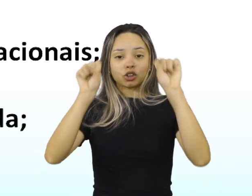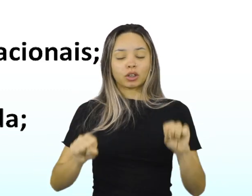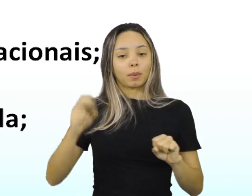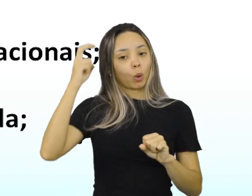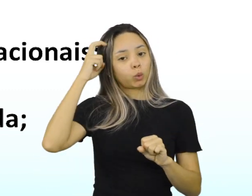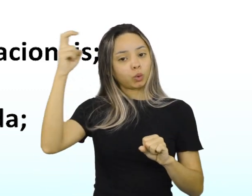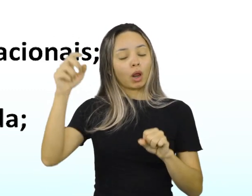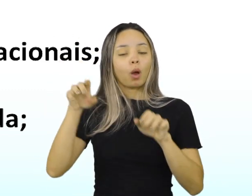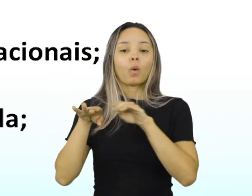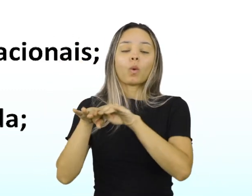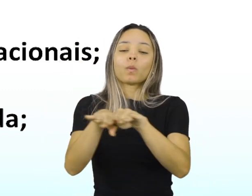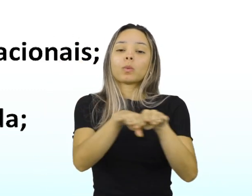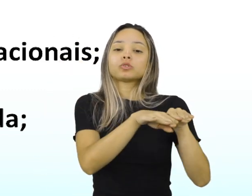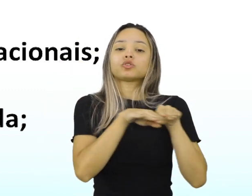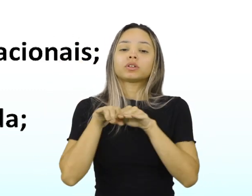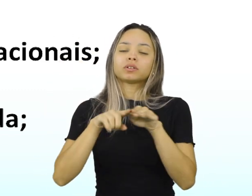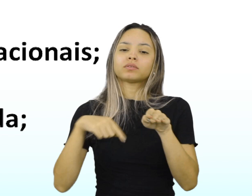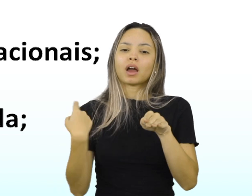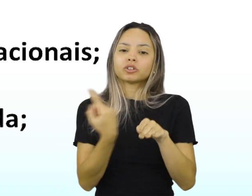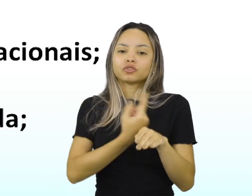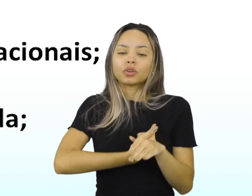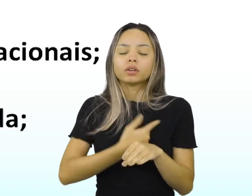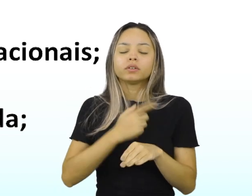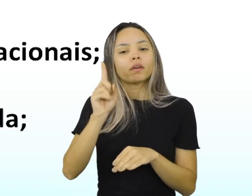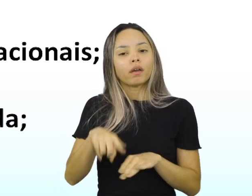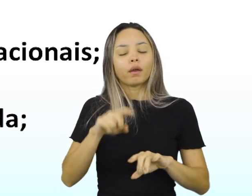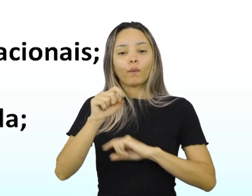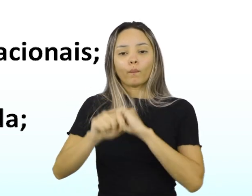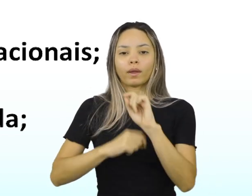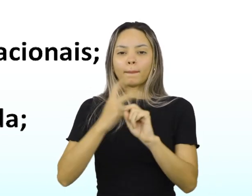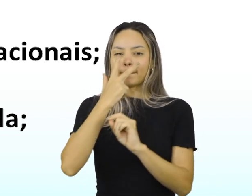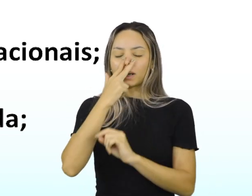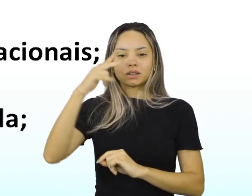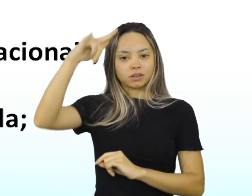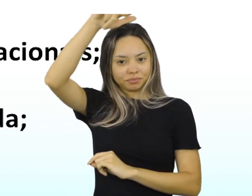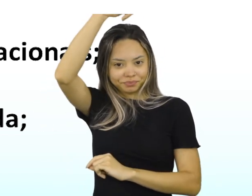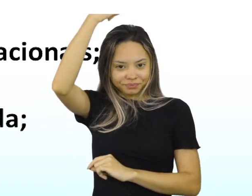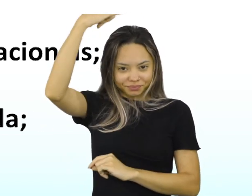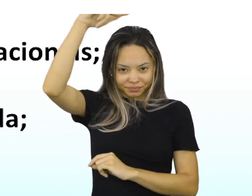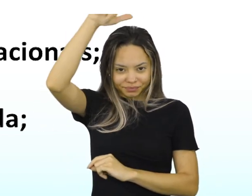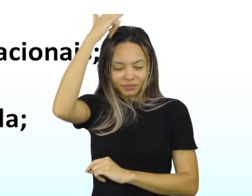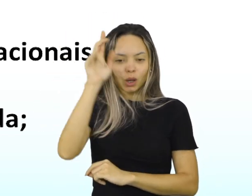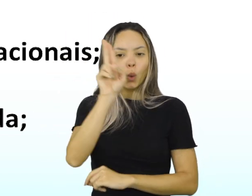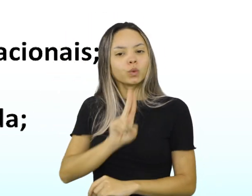sistema cultural que homogeneiza. Nós somos levados e